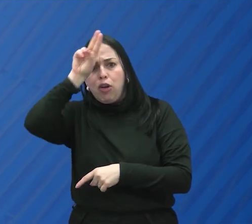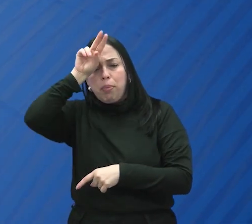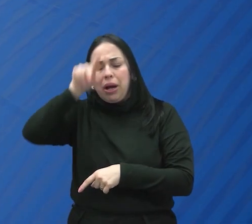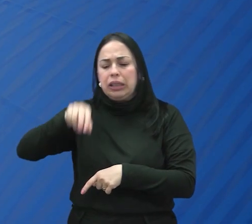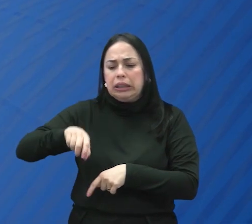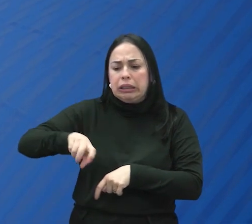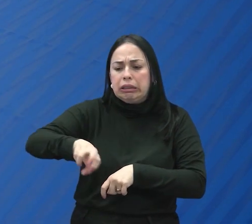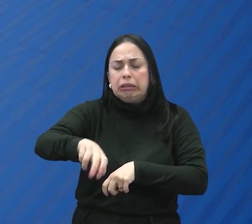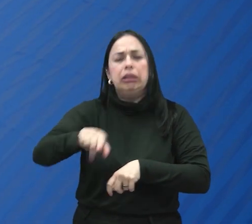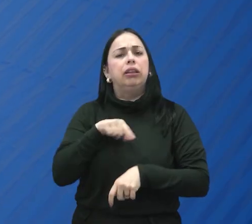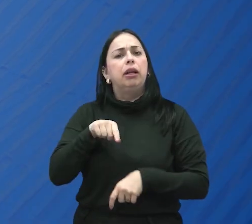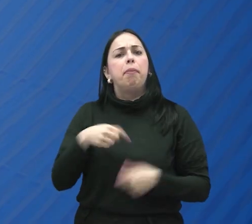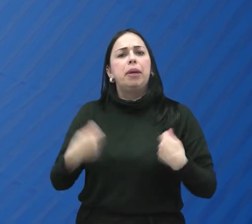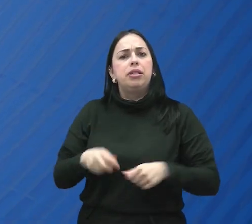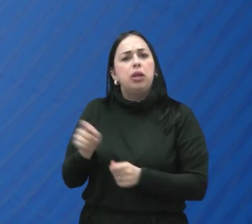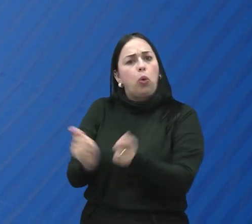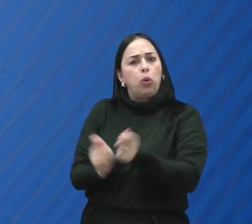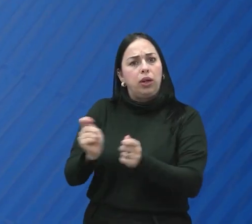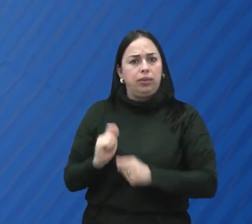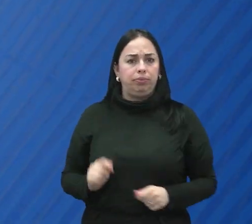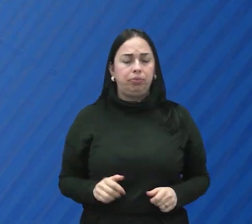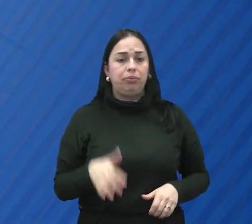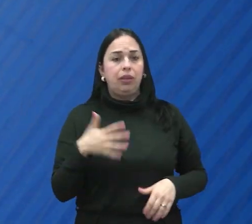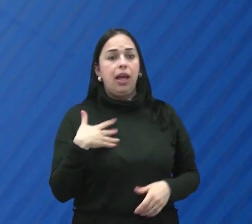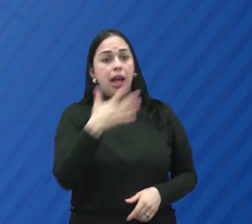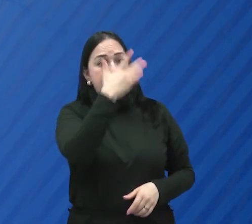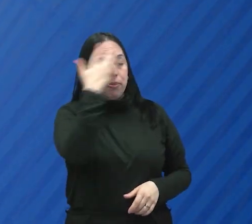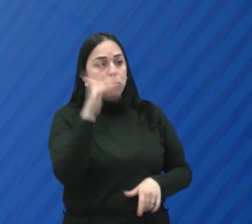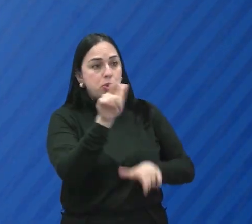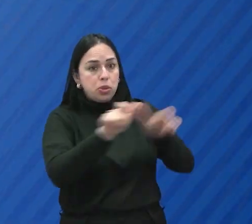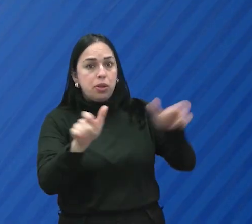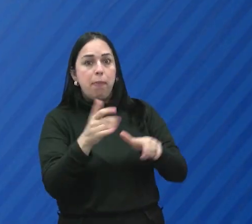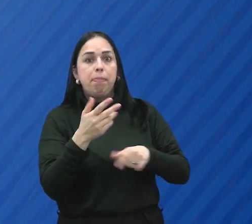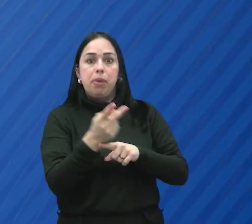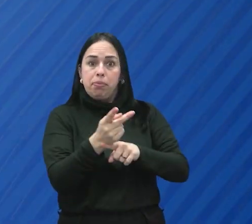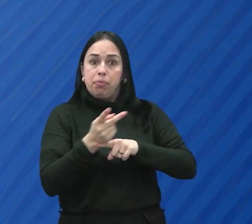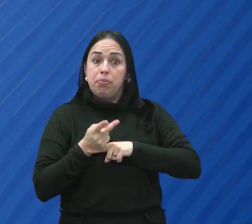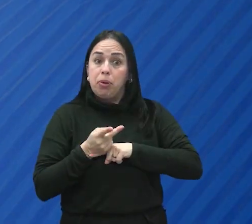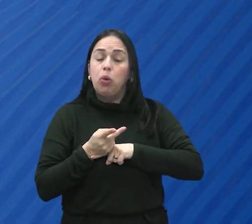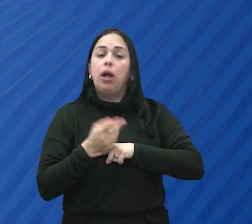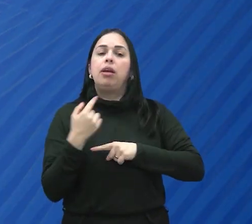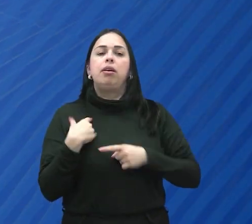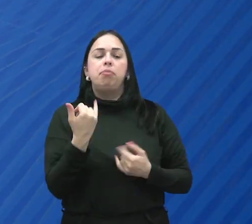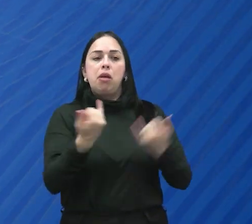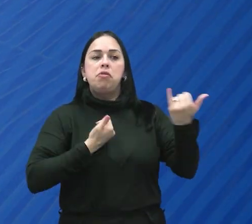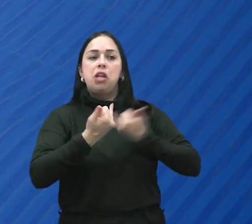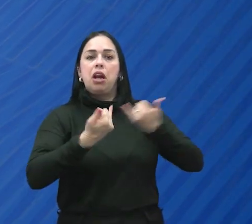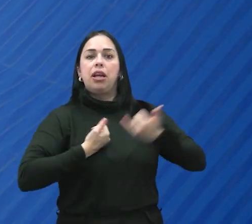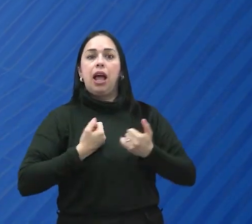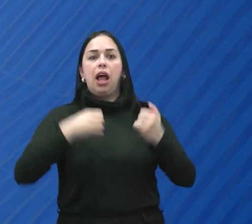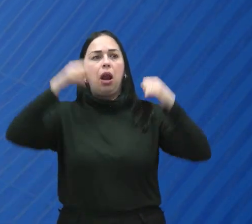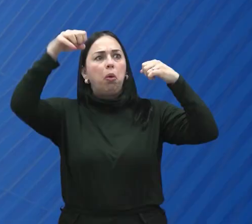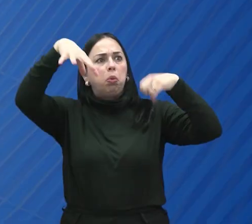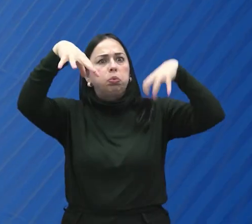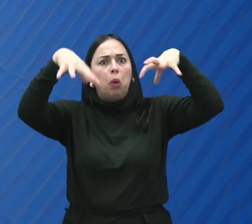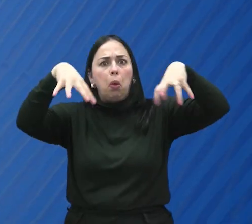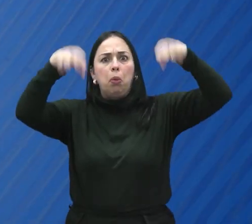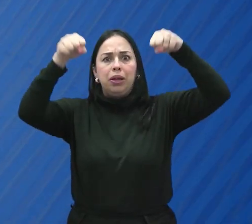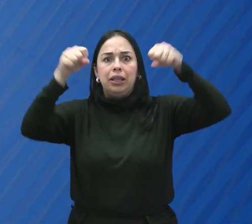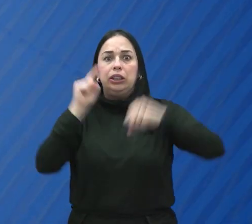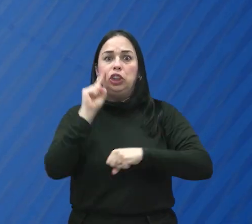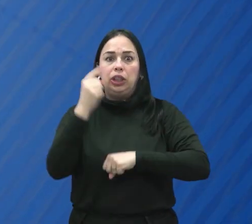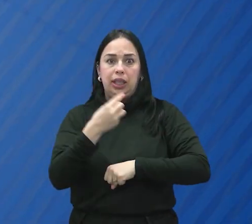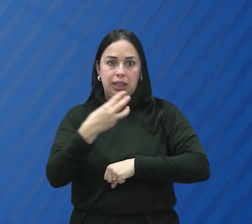formigueiros. Alguns moradores me procuraram dizendo que a praça estava totalmente apagada e no dia 13